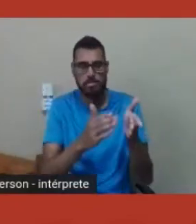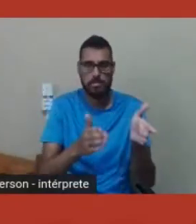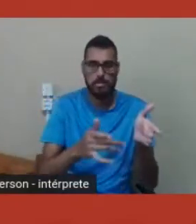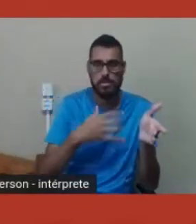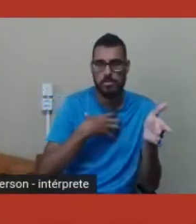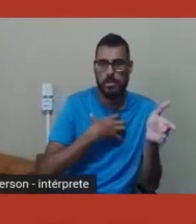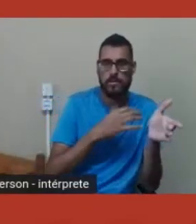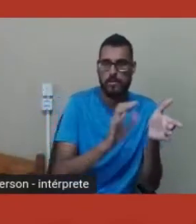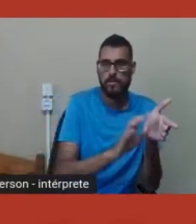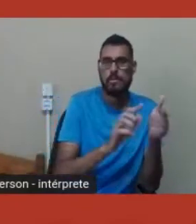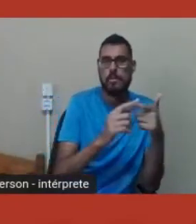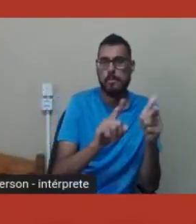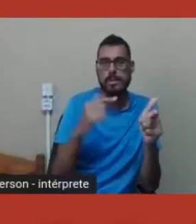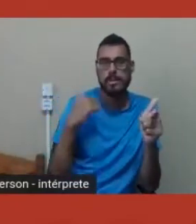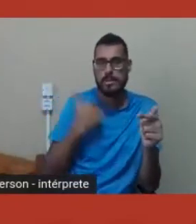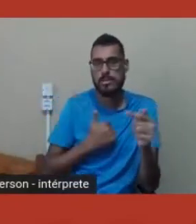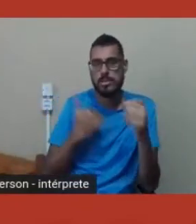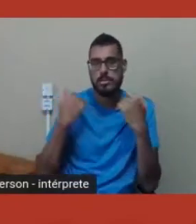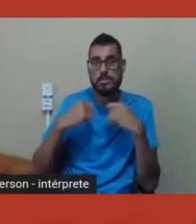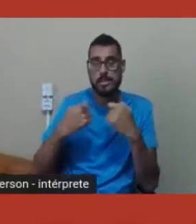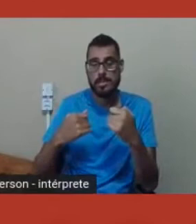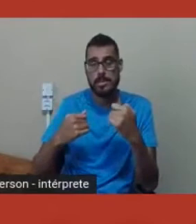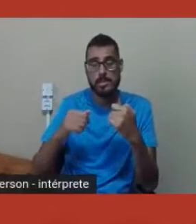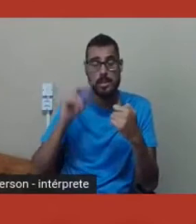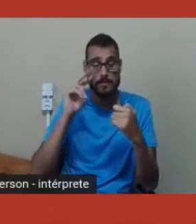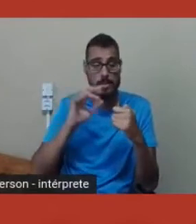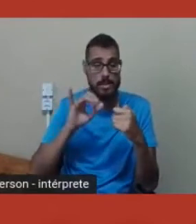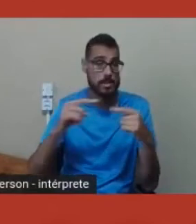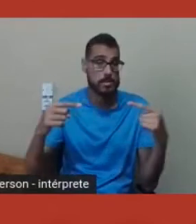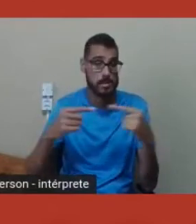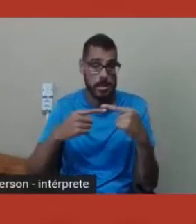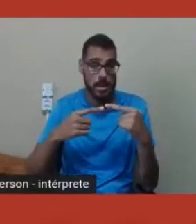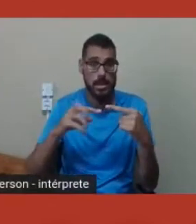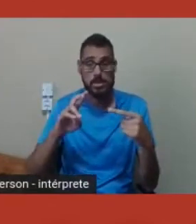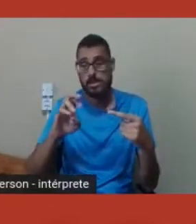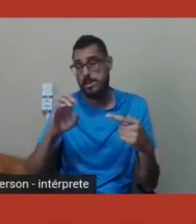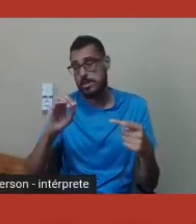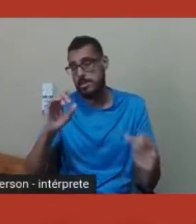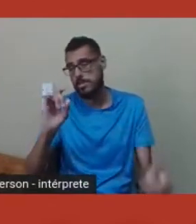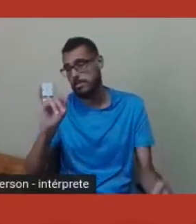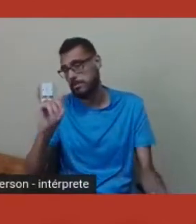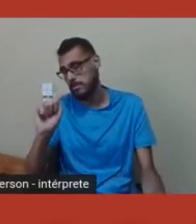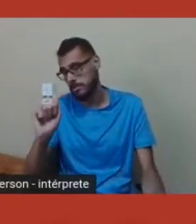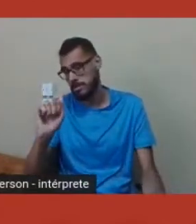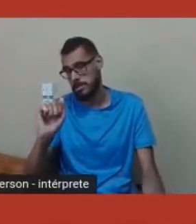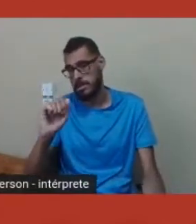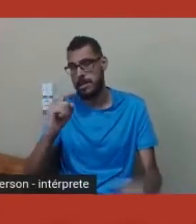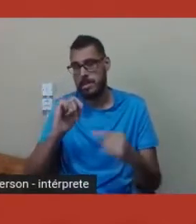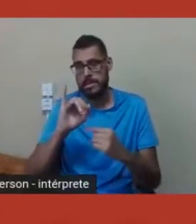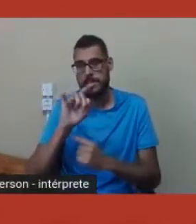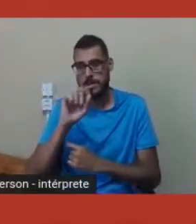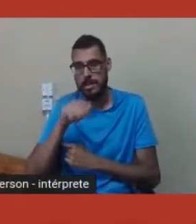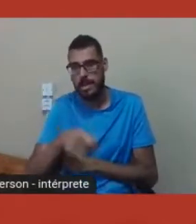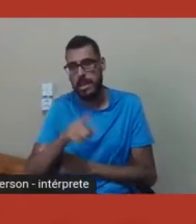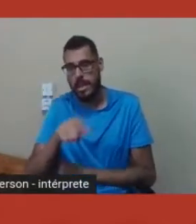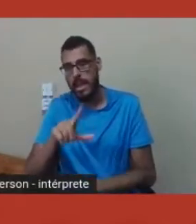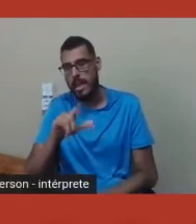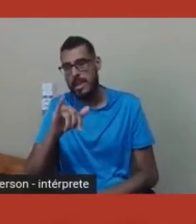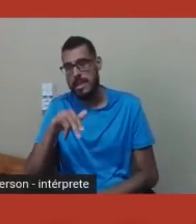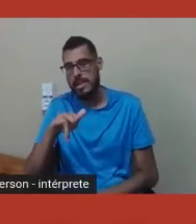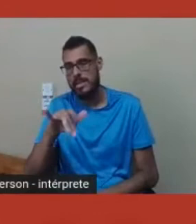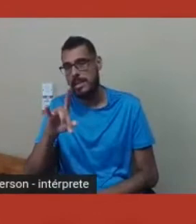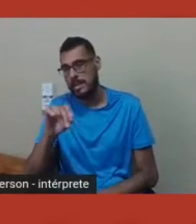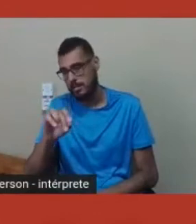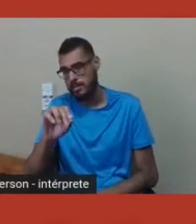só que a gente precisa verificar se ele se encaixa a reologia ou não, porque se ele é fluido, se ele é líquido ou não, né? Então,